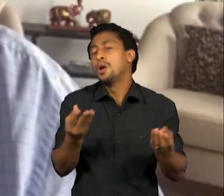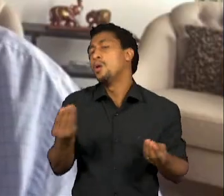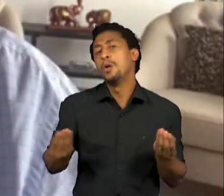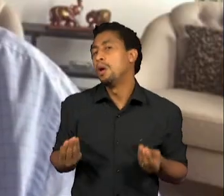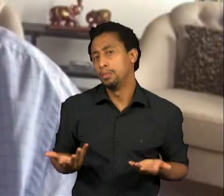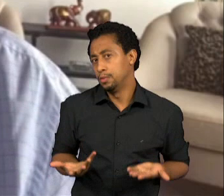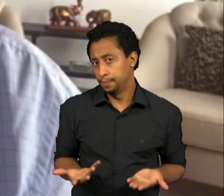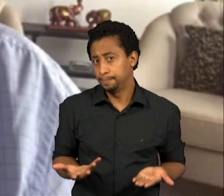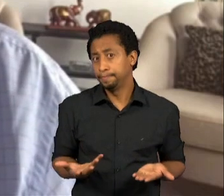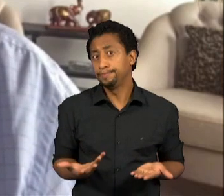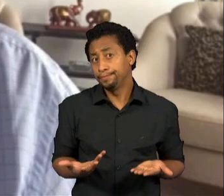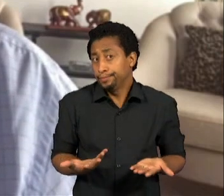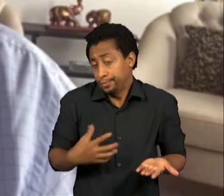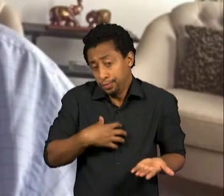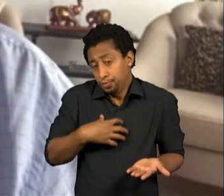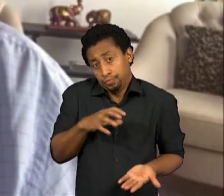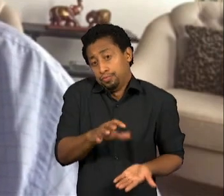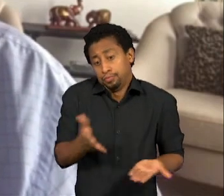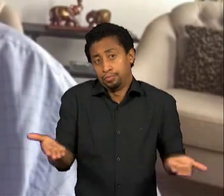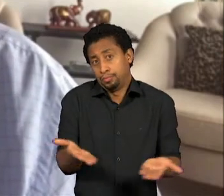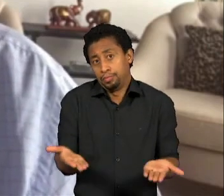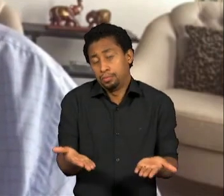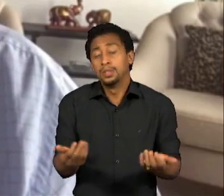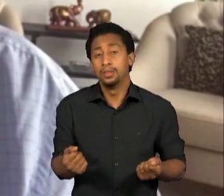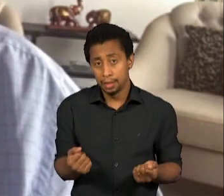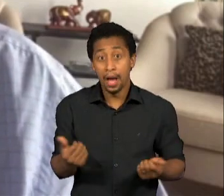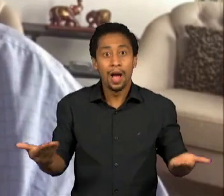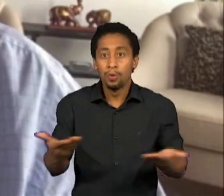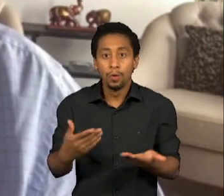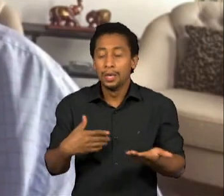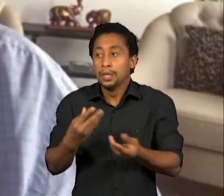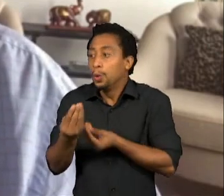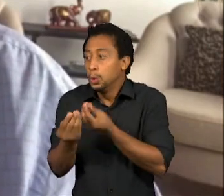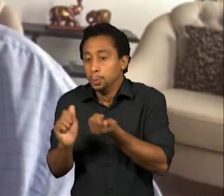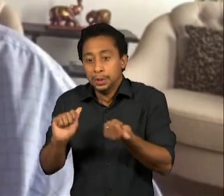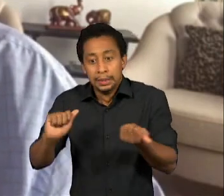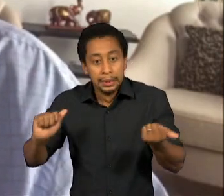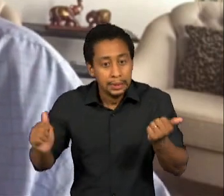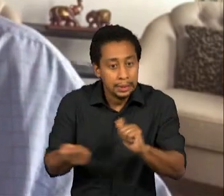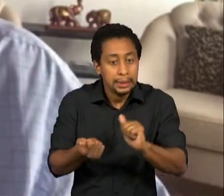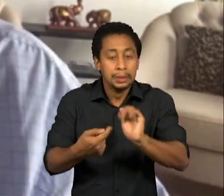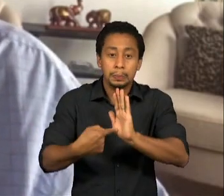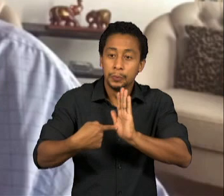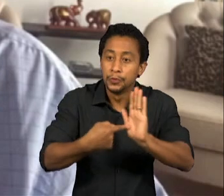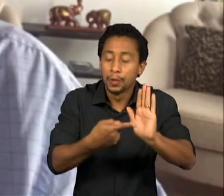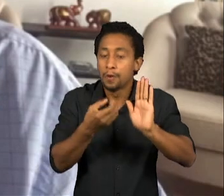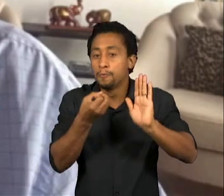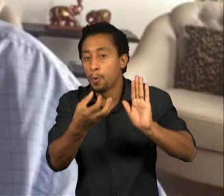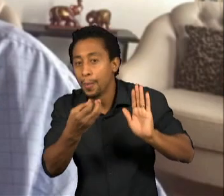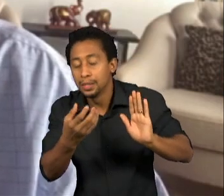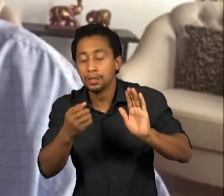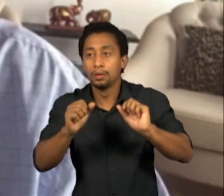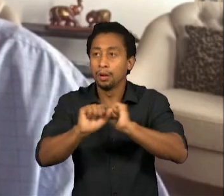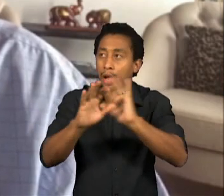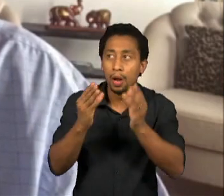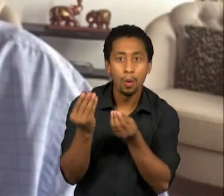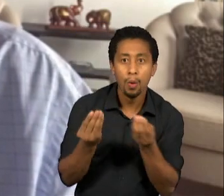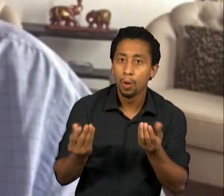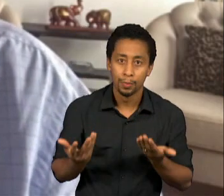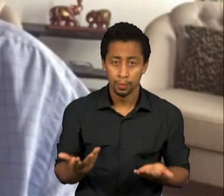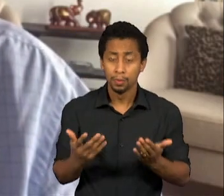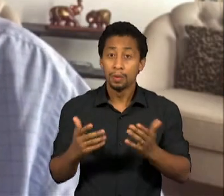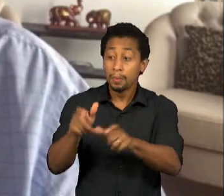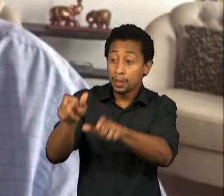no interregno, uma busca incessante de como fazer isso da maneira melhor possível para que a pessoa